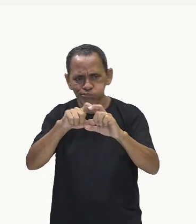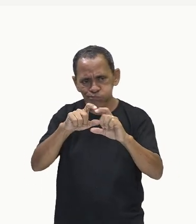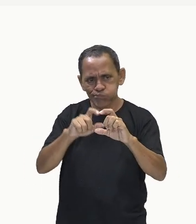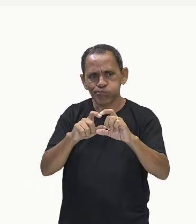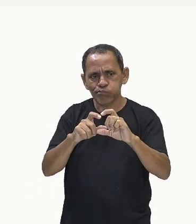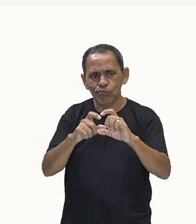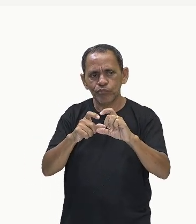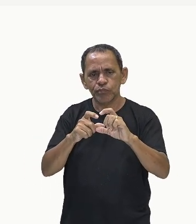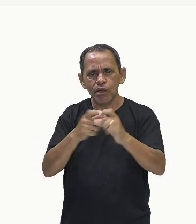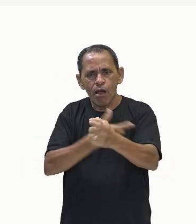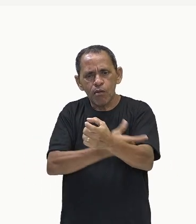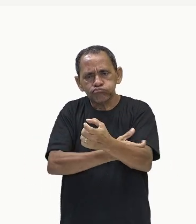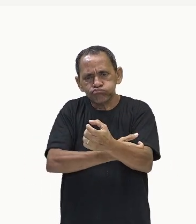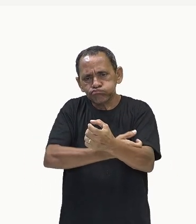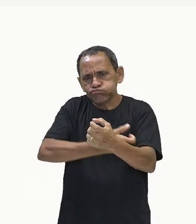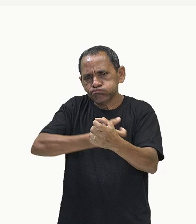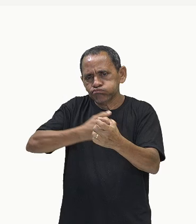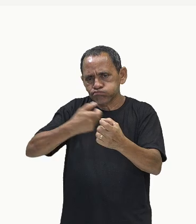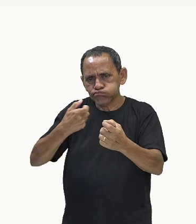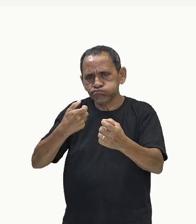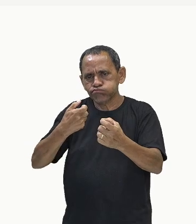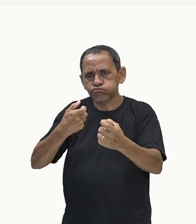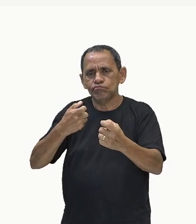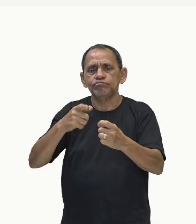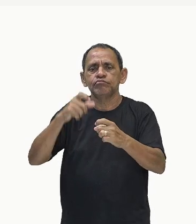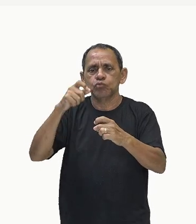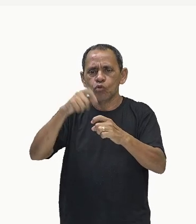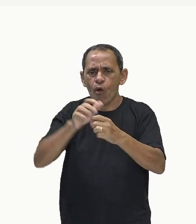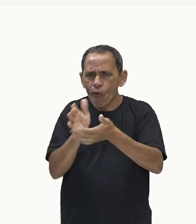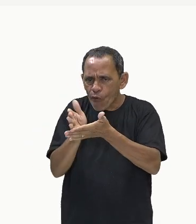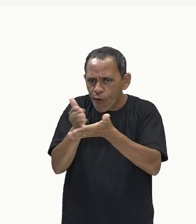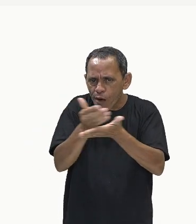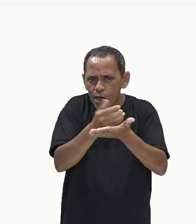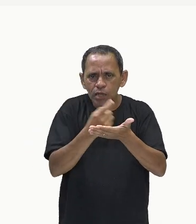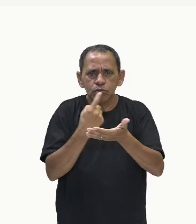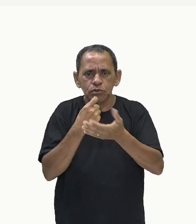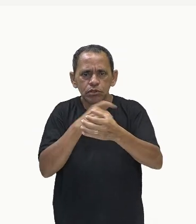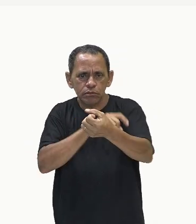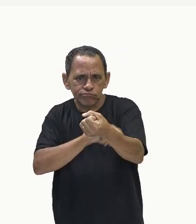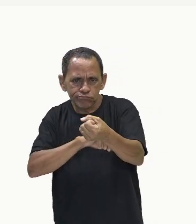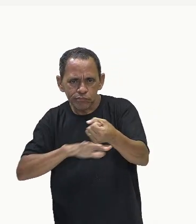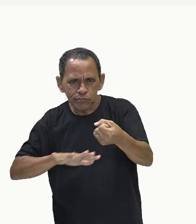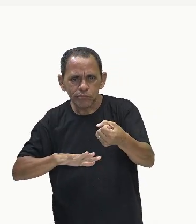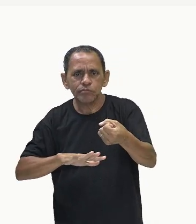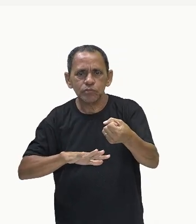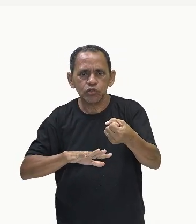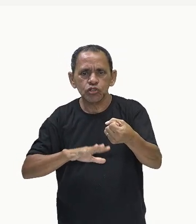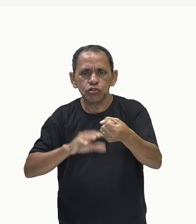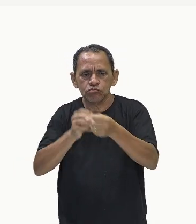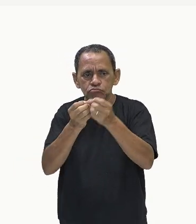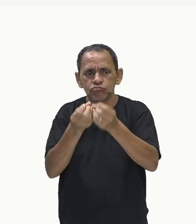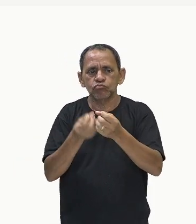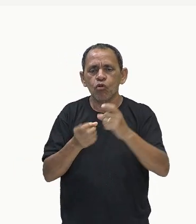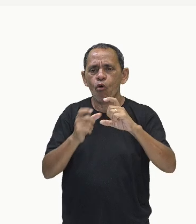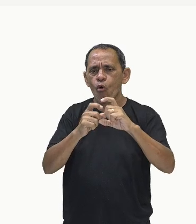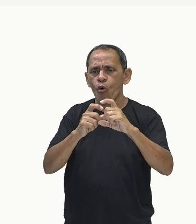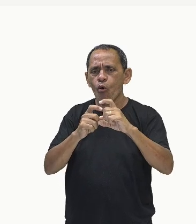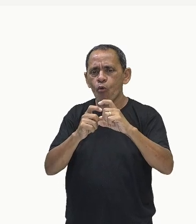tirou ali de você, fez aquela coleta de sangue e ele foi distribuído aqui